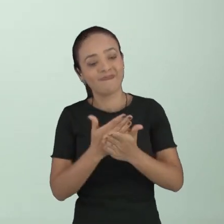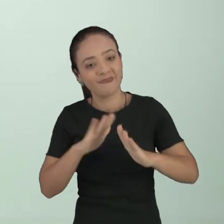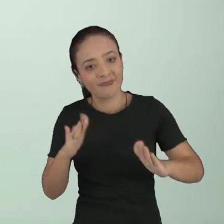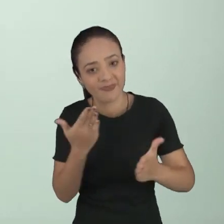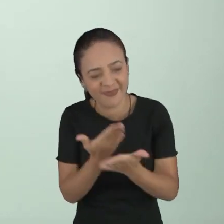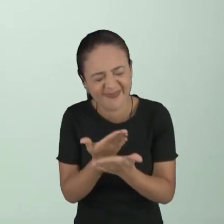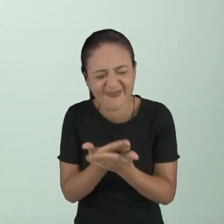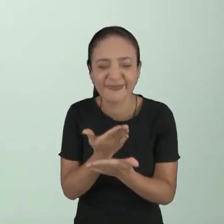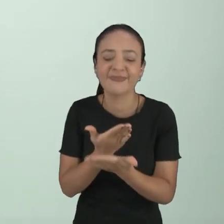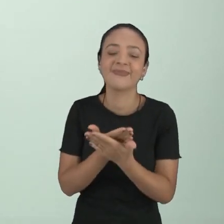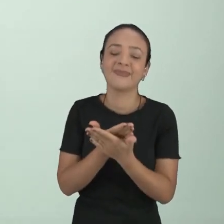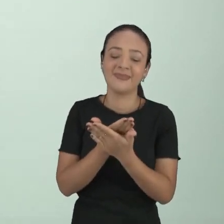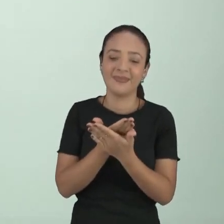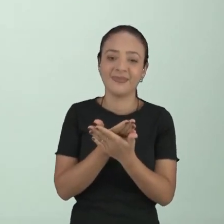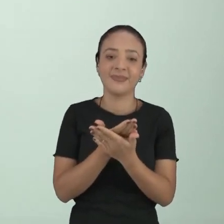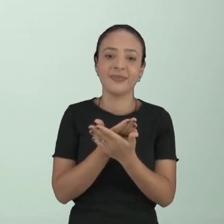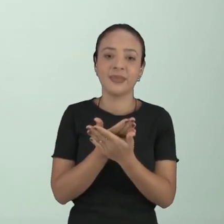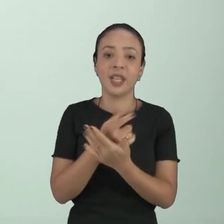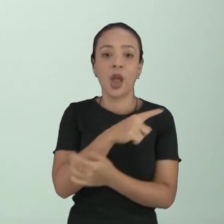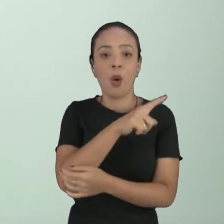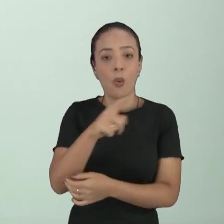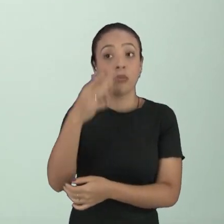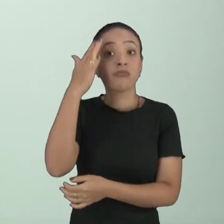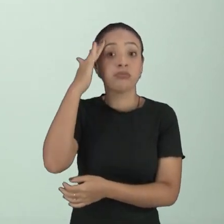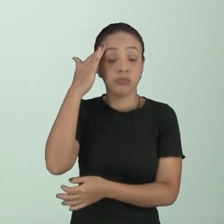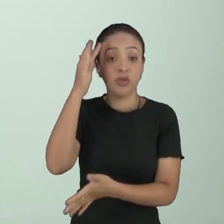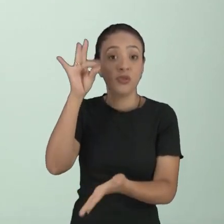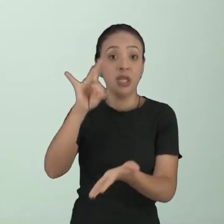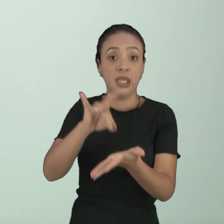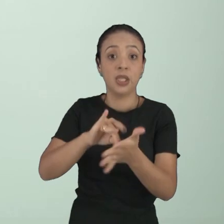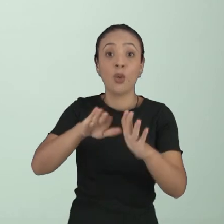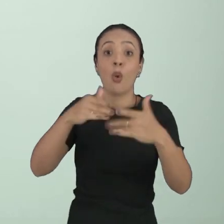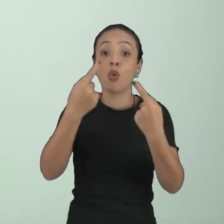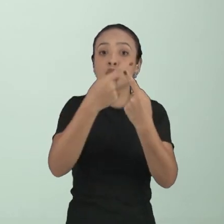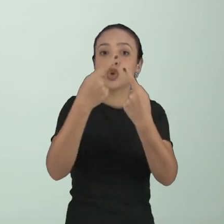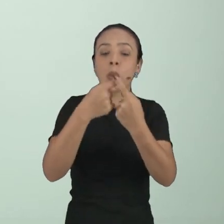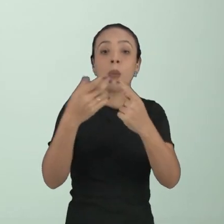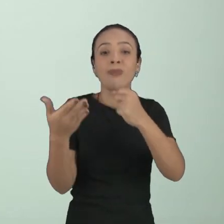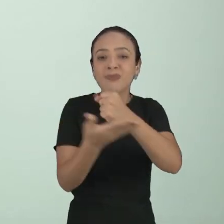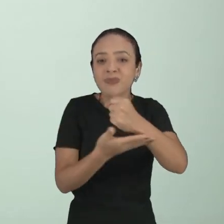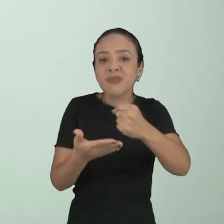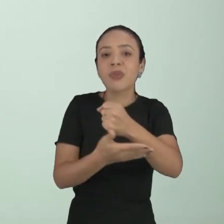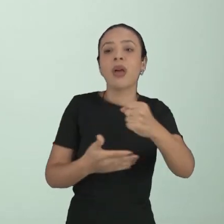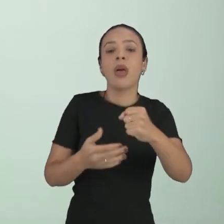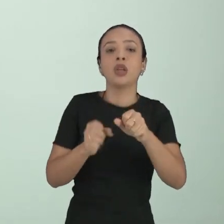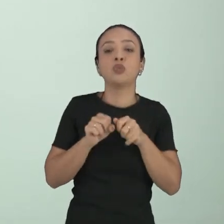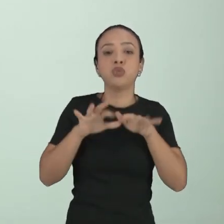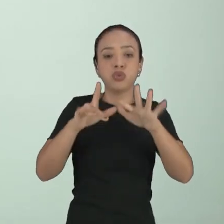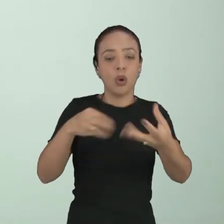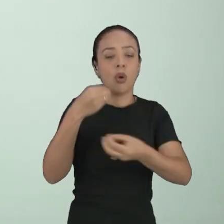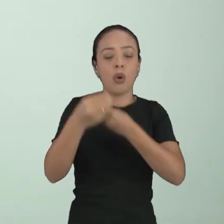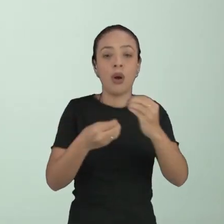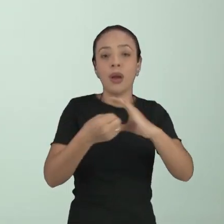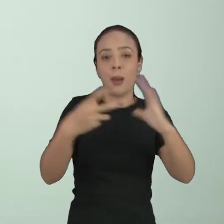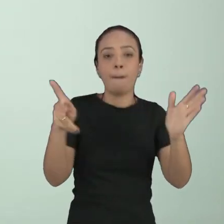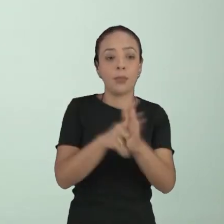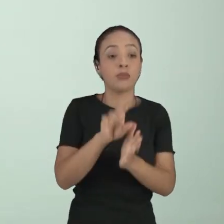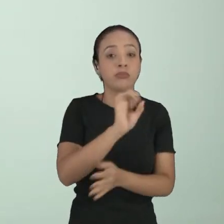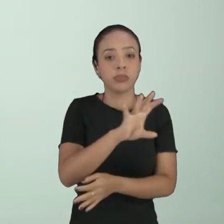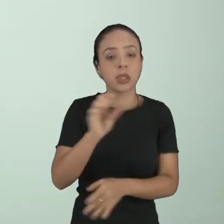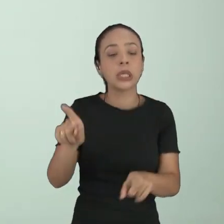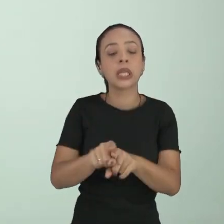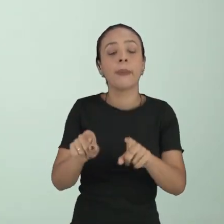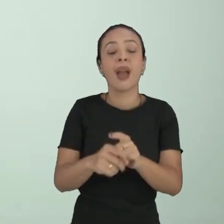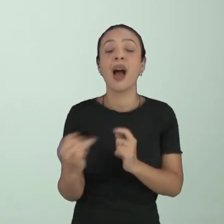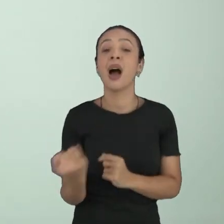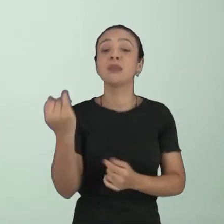por aqui, gente. Essa é a aula de hoje, tá? Espero que vocês tenham entendido quais são os tipos básicos de reprodução, o que caracteriza cada um e a importância